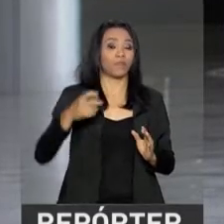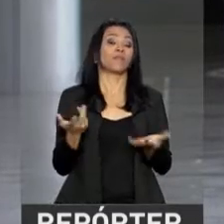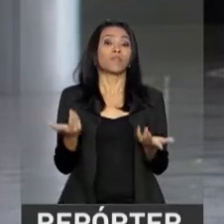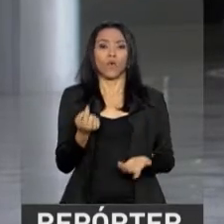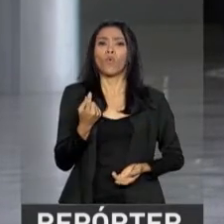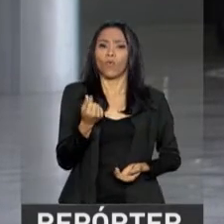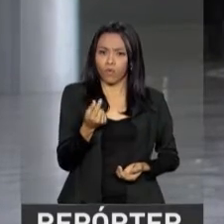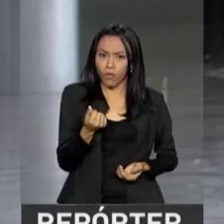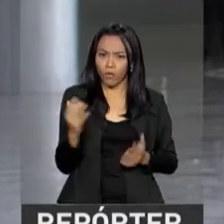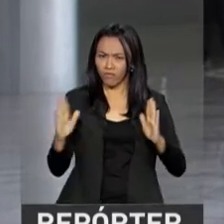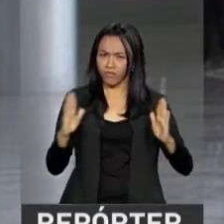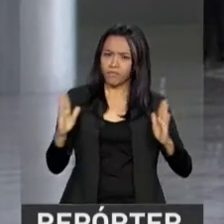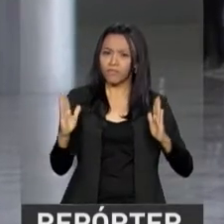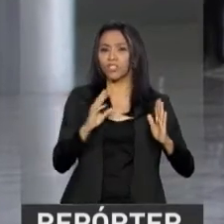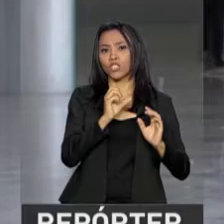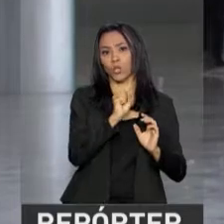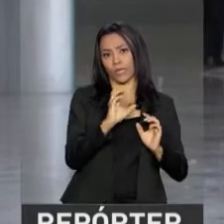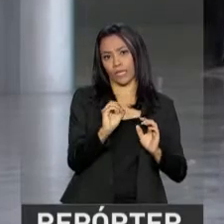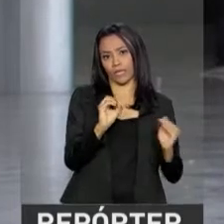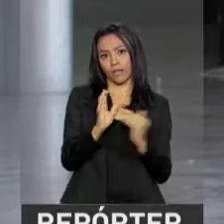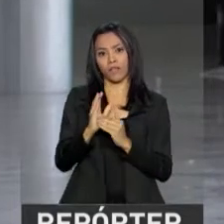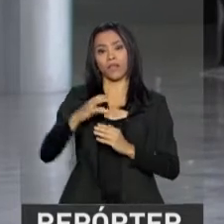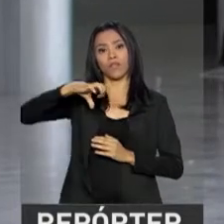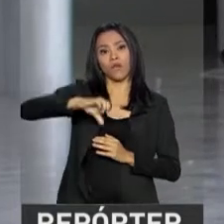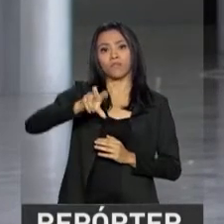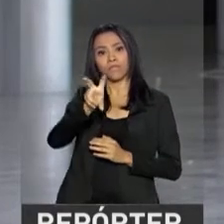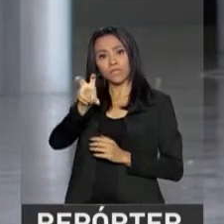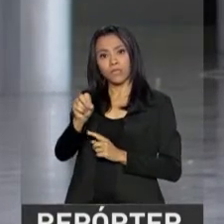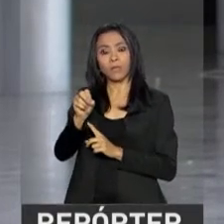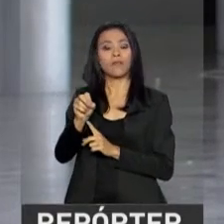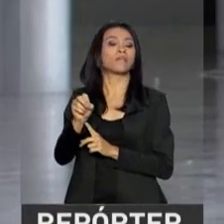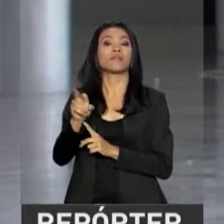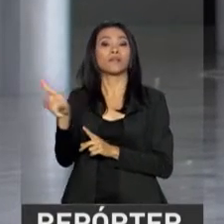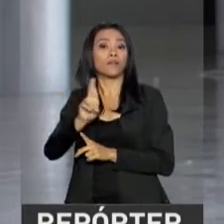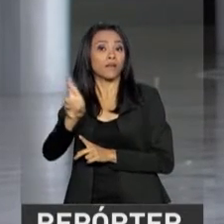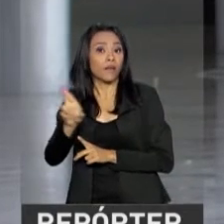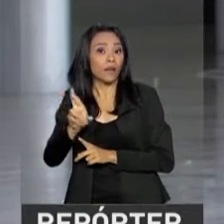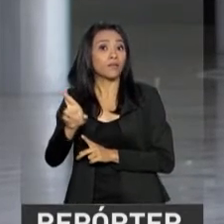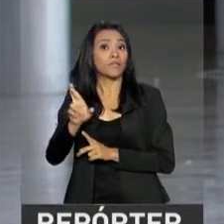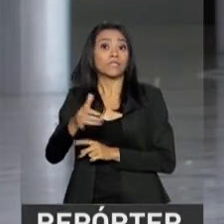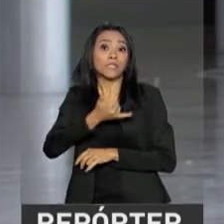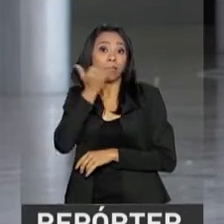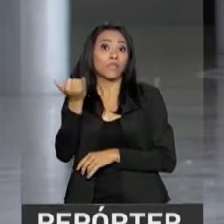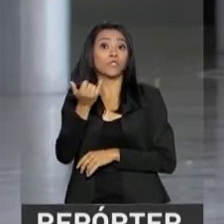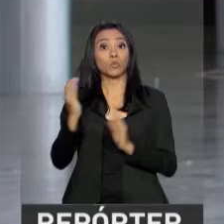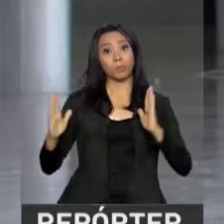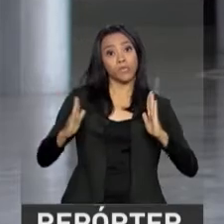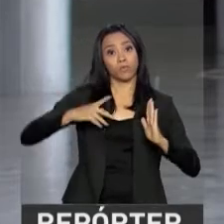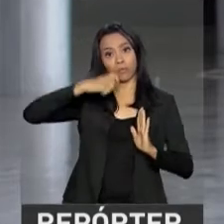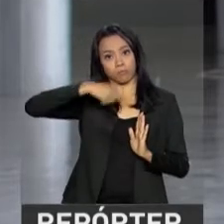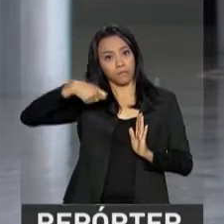valor de sá que varia de 80 a 954 reais de acordo com o número de meses trabalhados